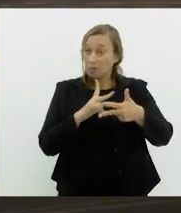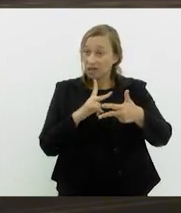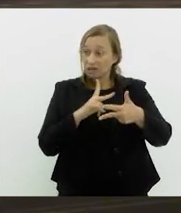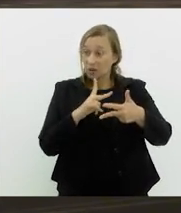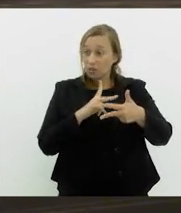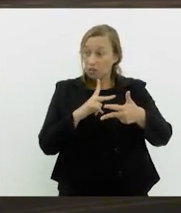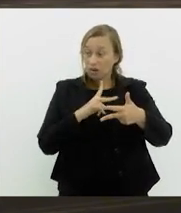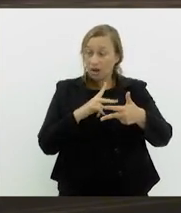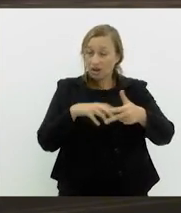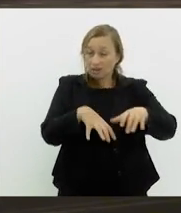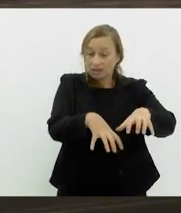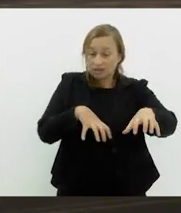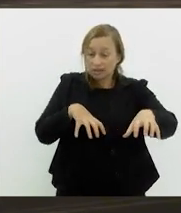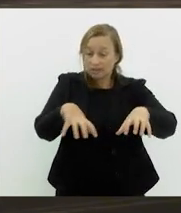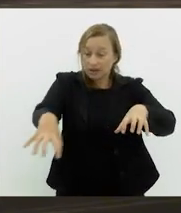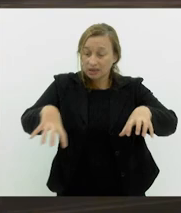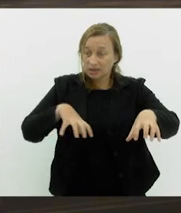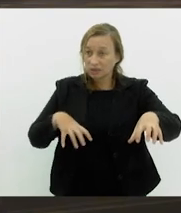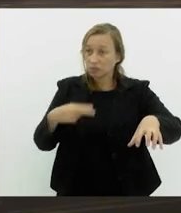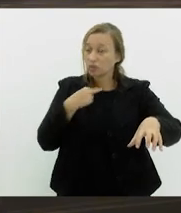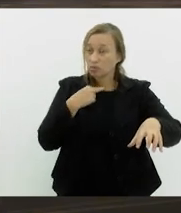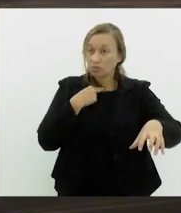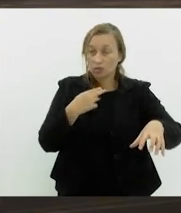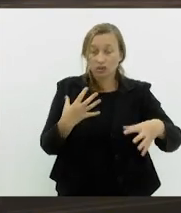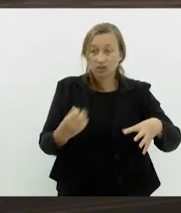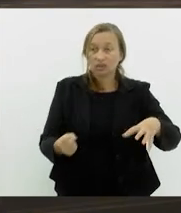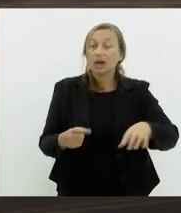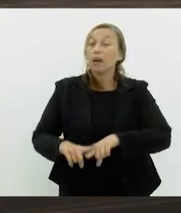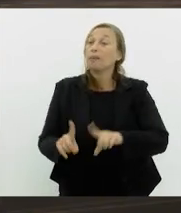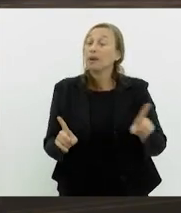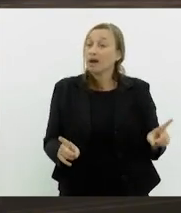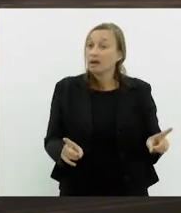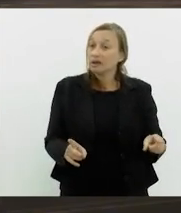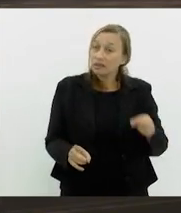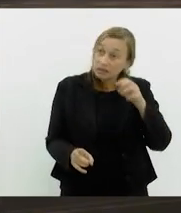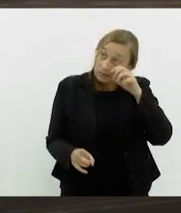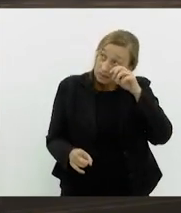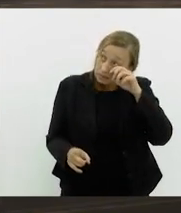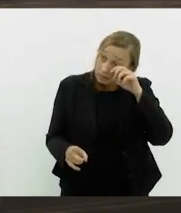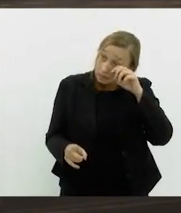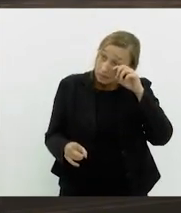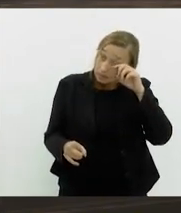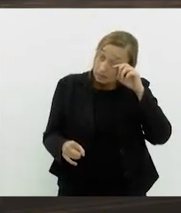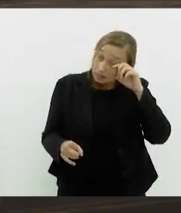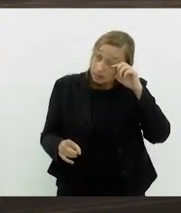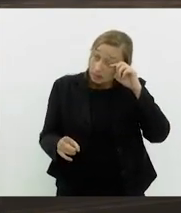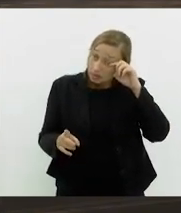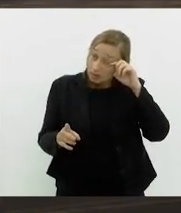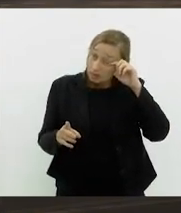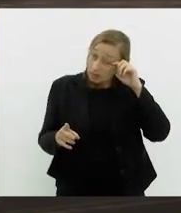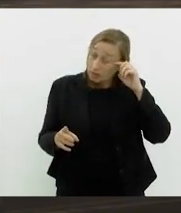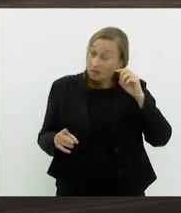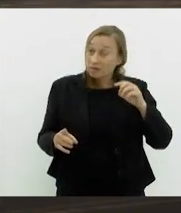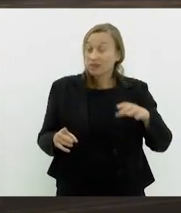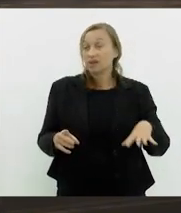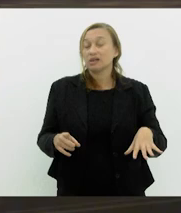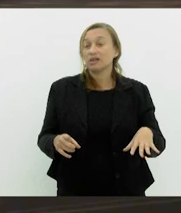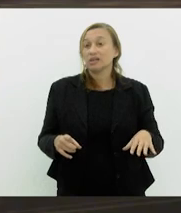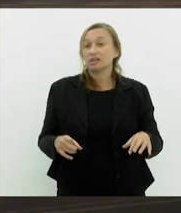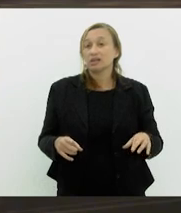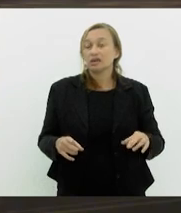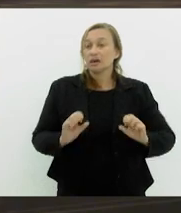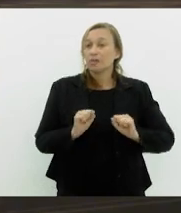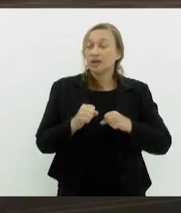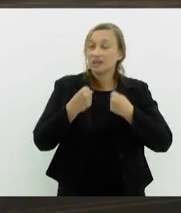de representação. Não adianta, mas vai ser imparcial, vai ser ad hoc, vai ser designado ali para defender o